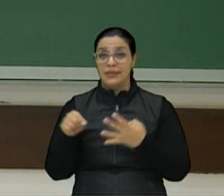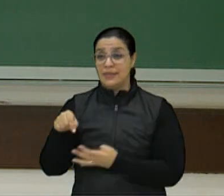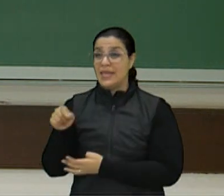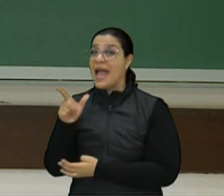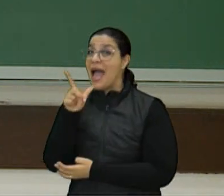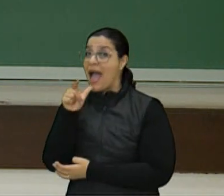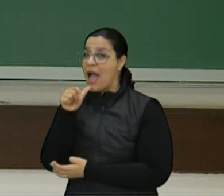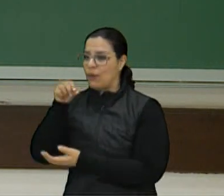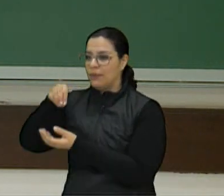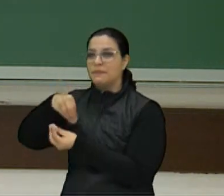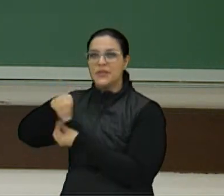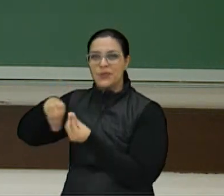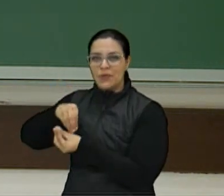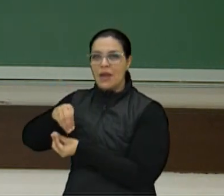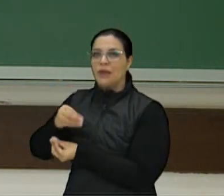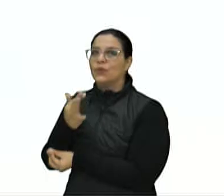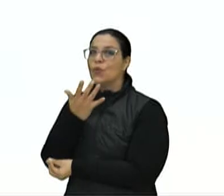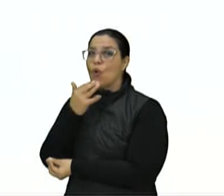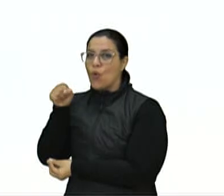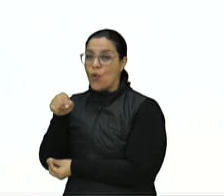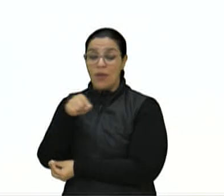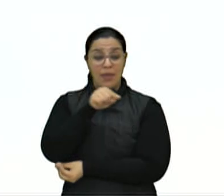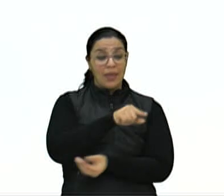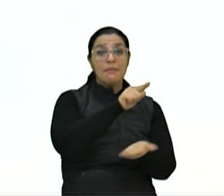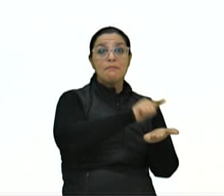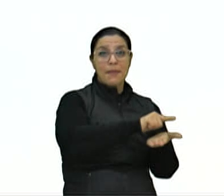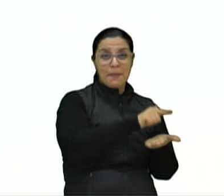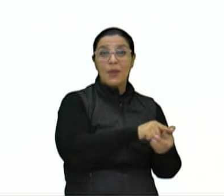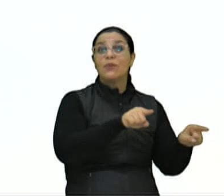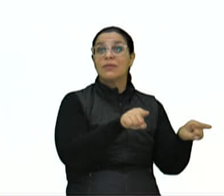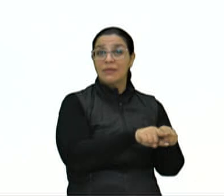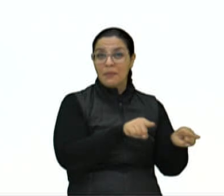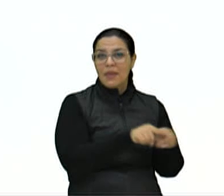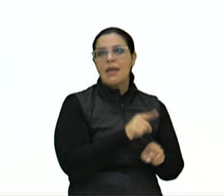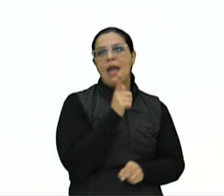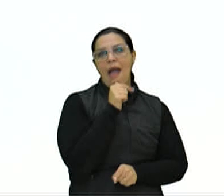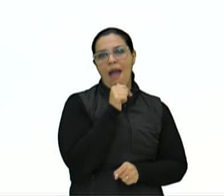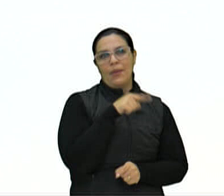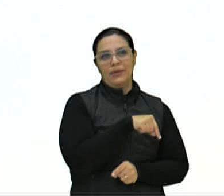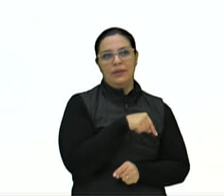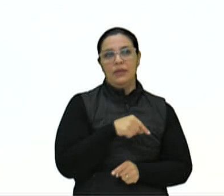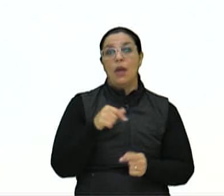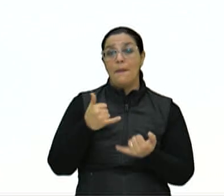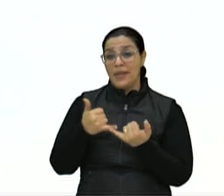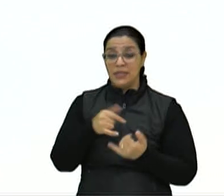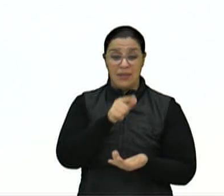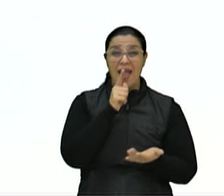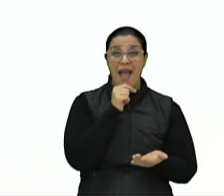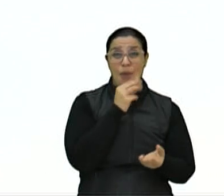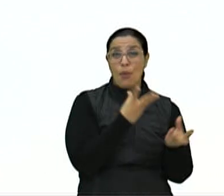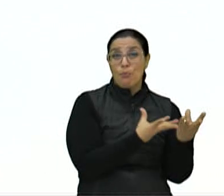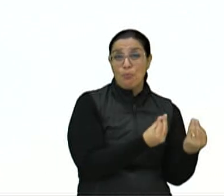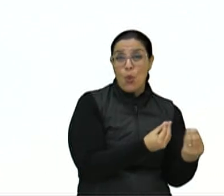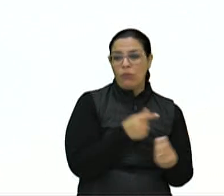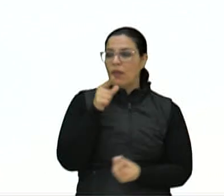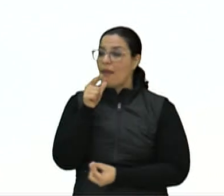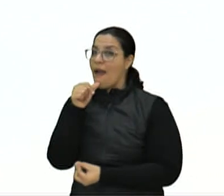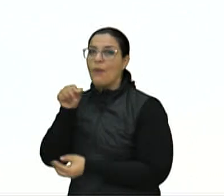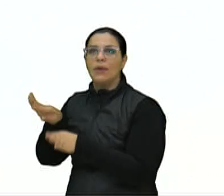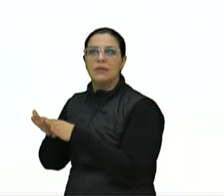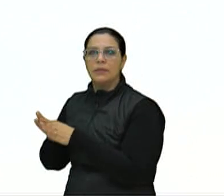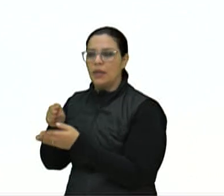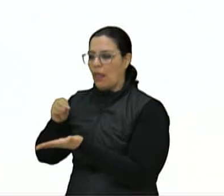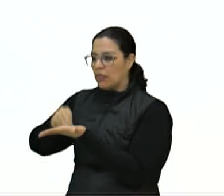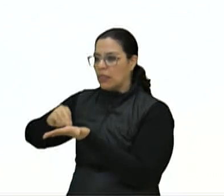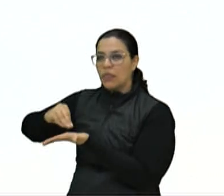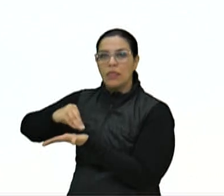molhado. Pincel bem molhado, aplicado sobre o papel também bem molhado. Então, nós vemos que os dois